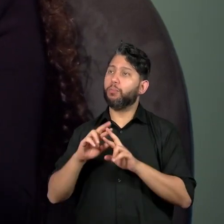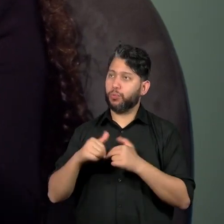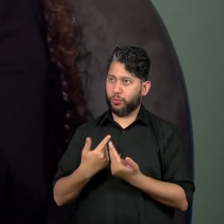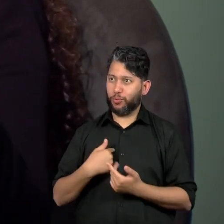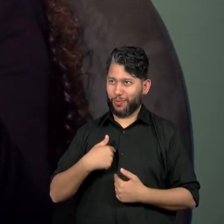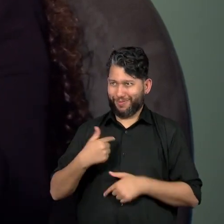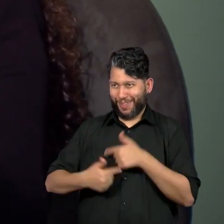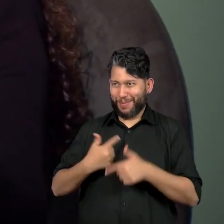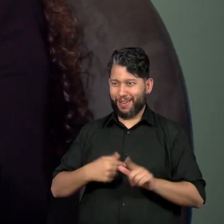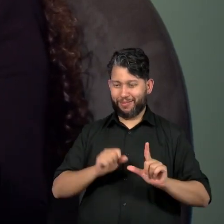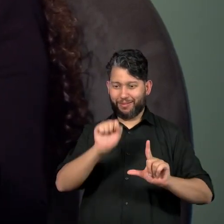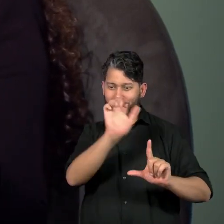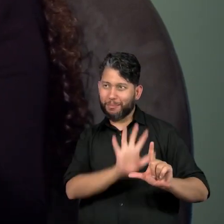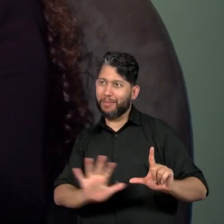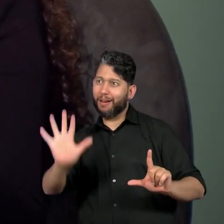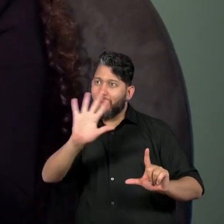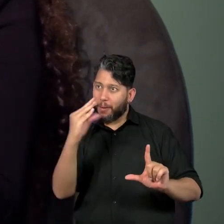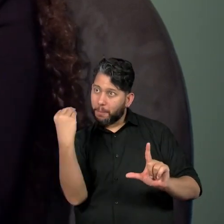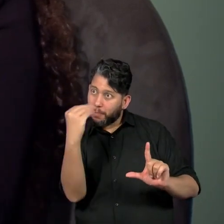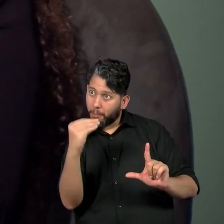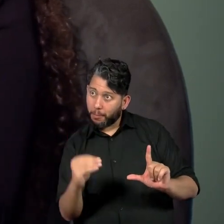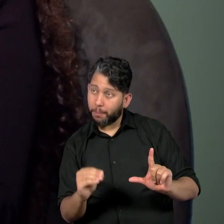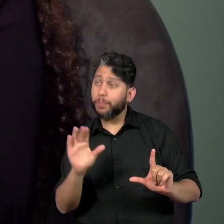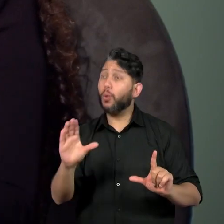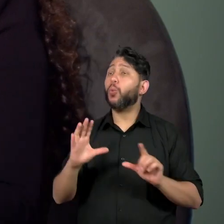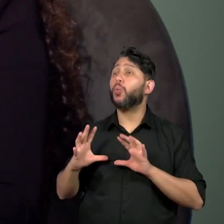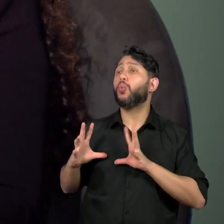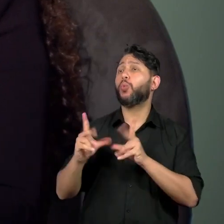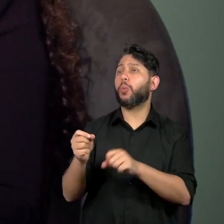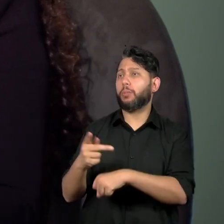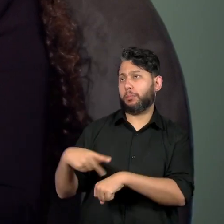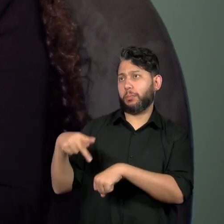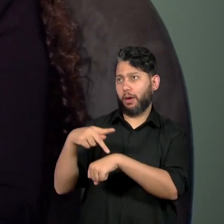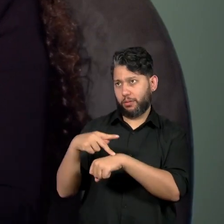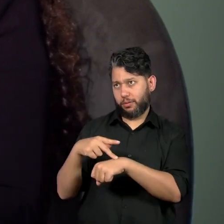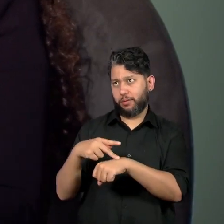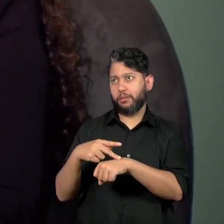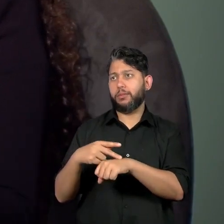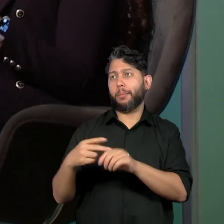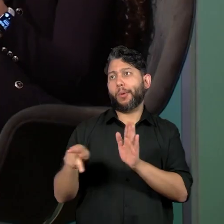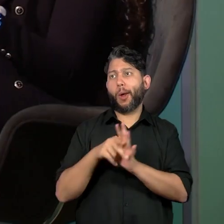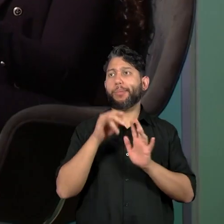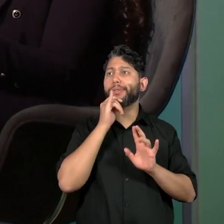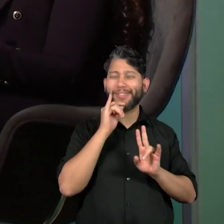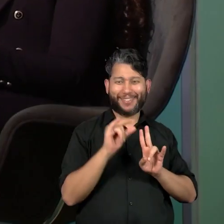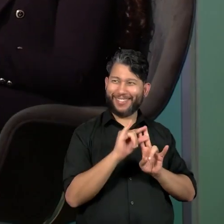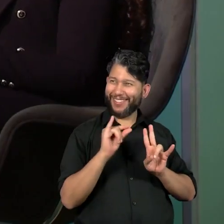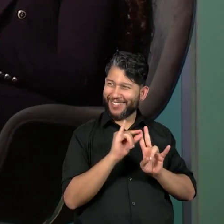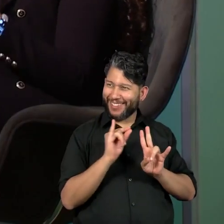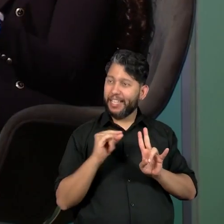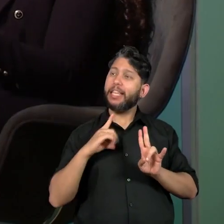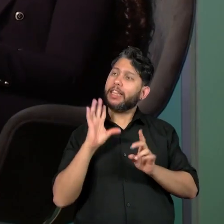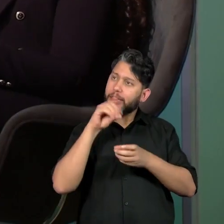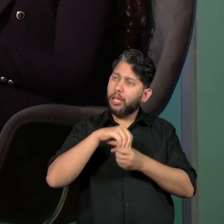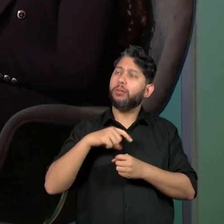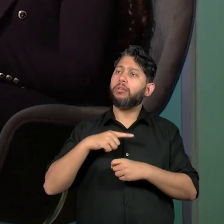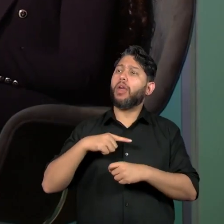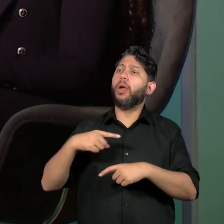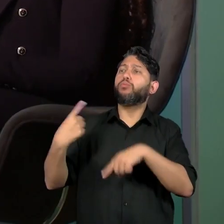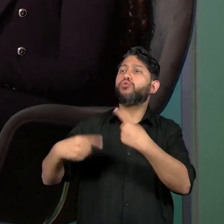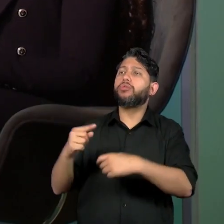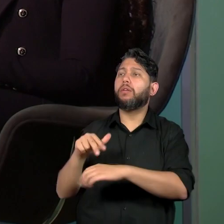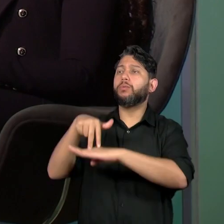Em todos os países onde a lei permite que essa ação afirmativa, né, essas vagas